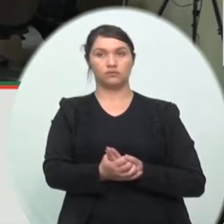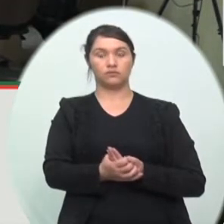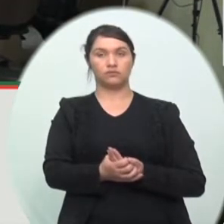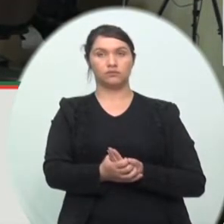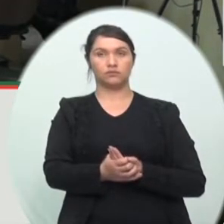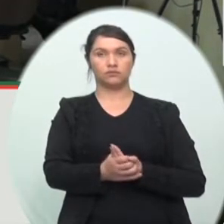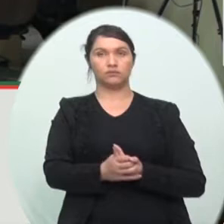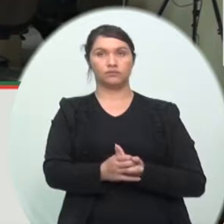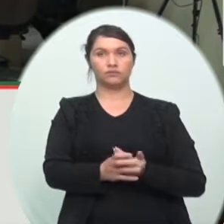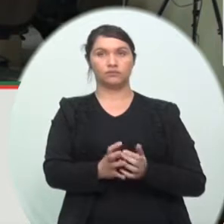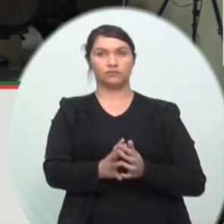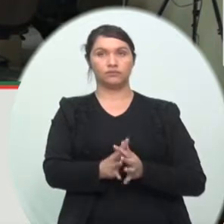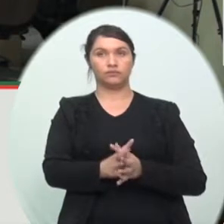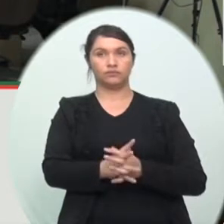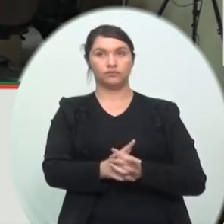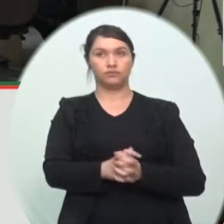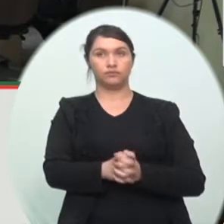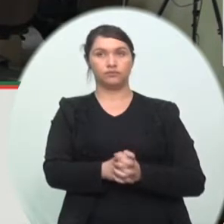moção tem?